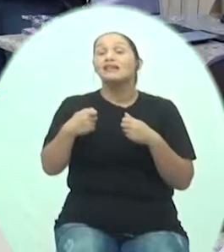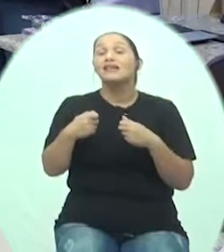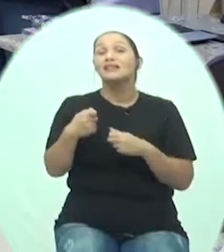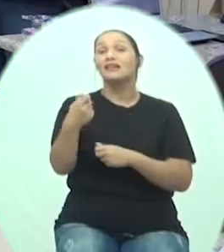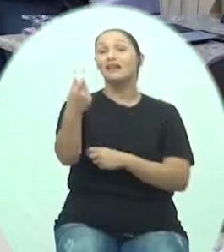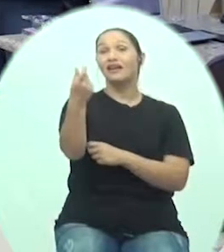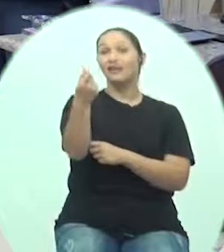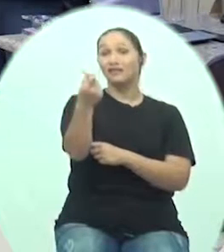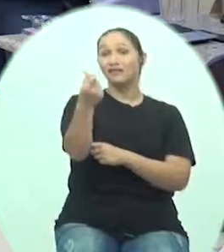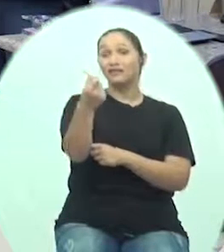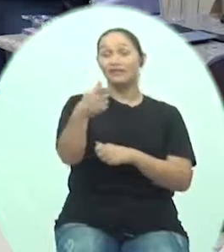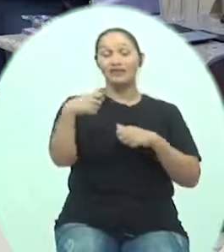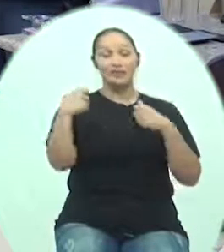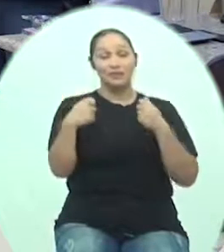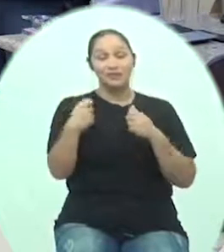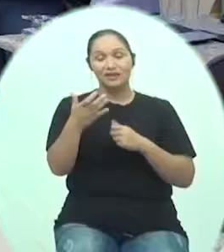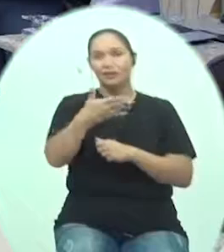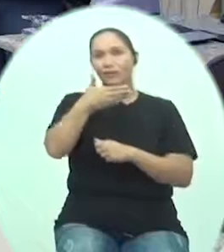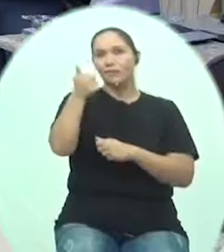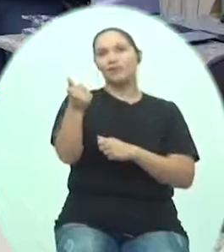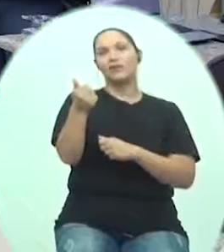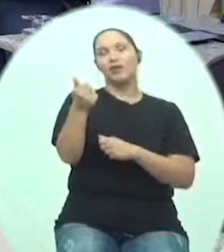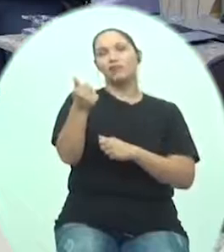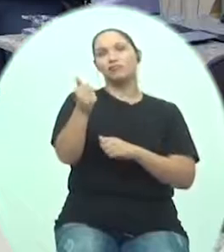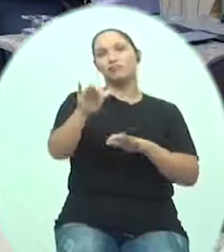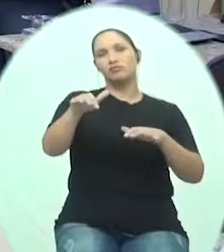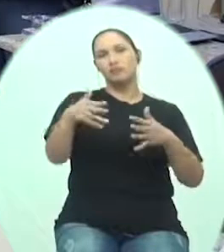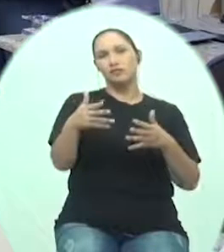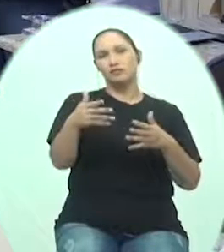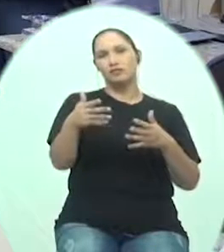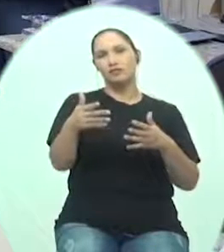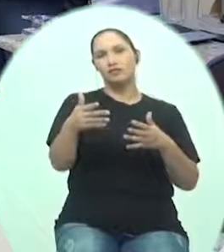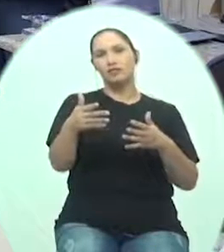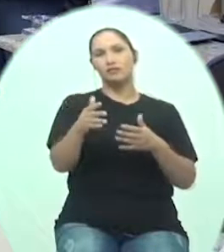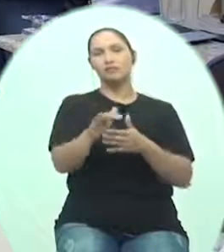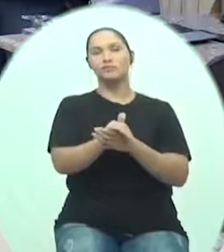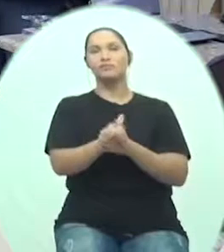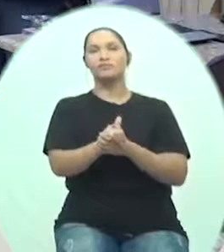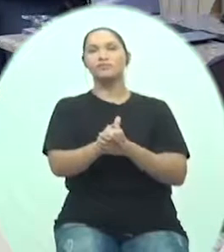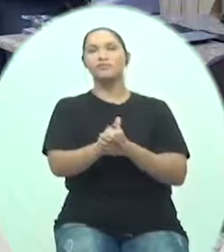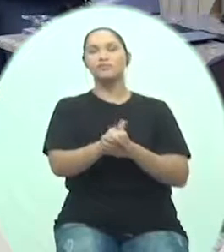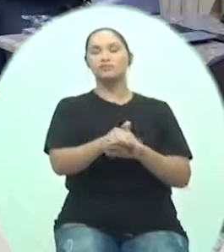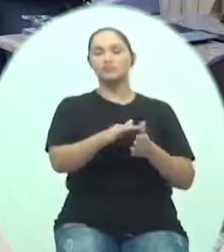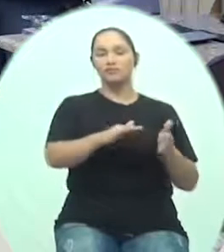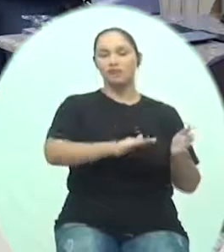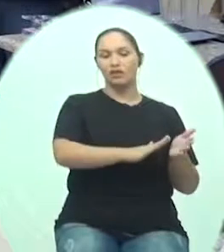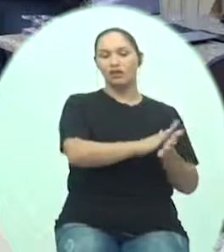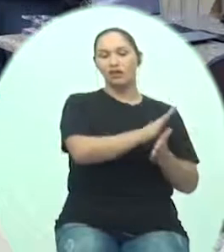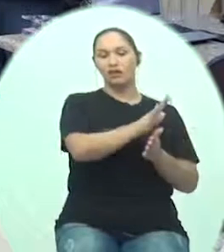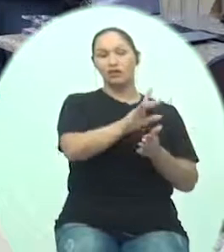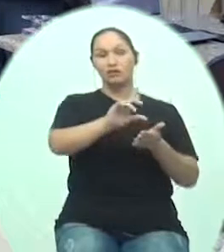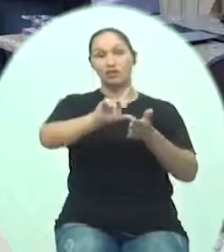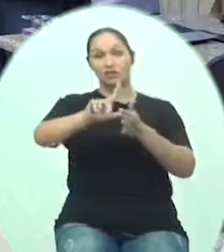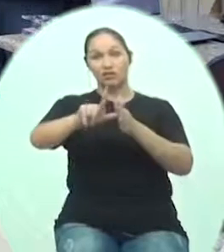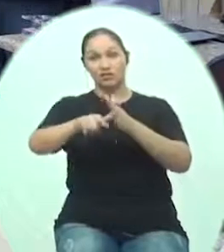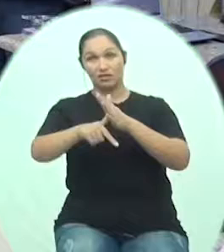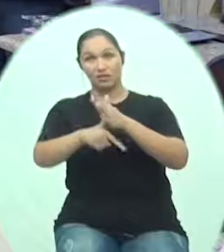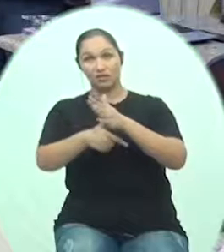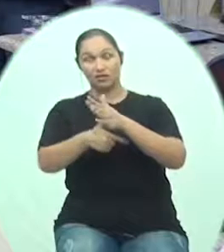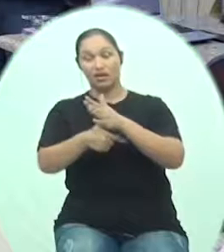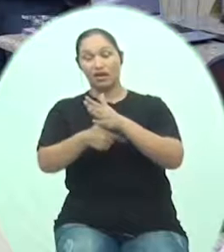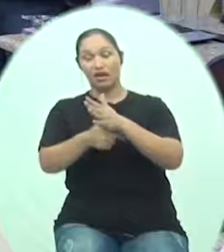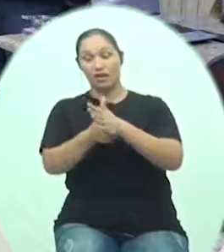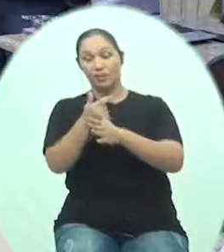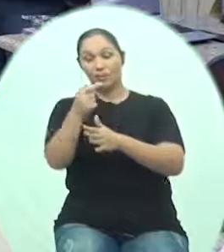financeira buscando desafios passo a passo depois de 60 anos graças a